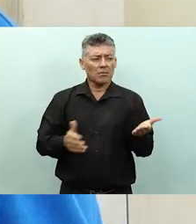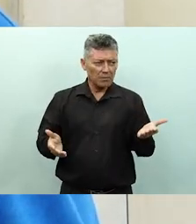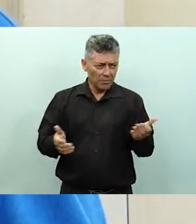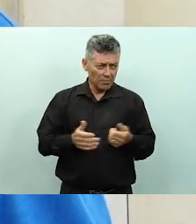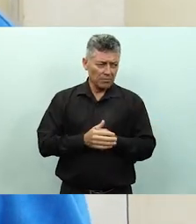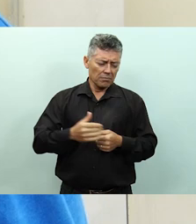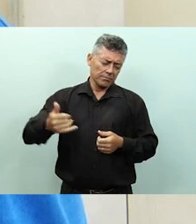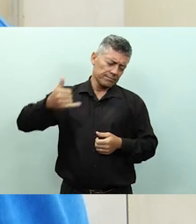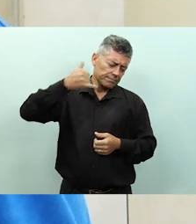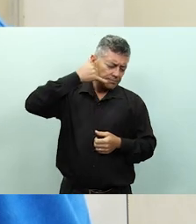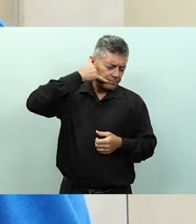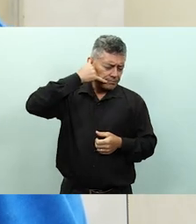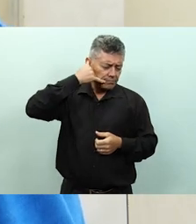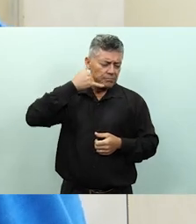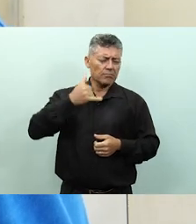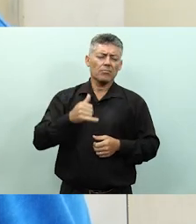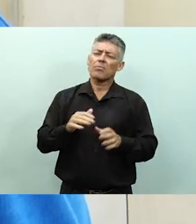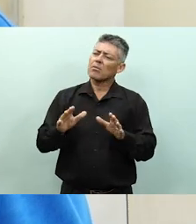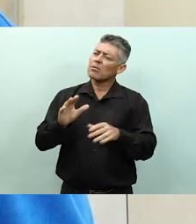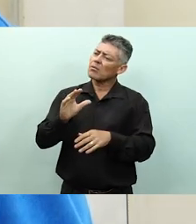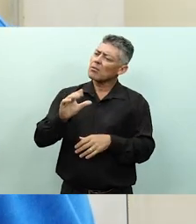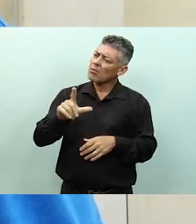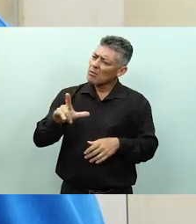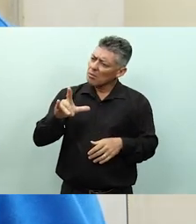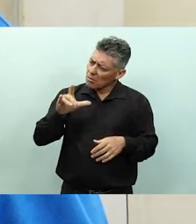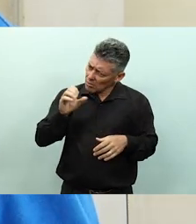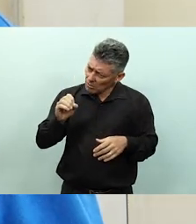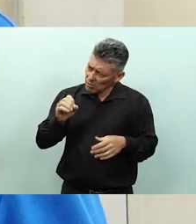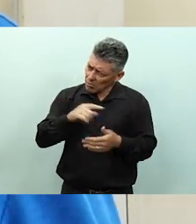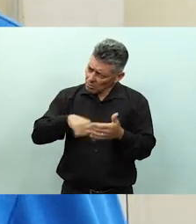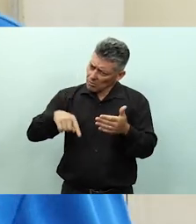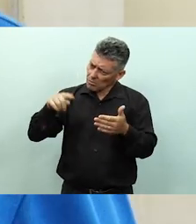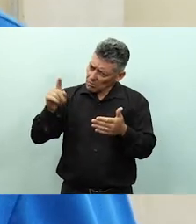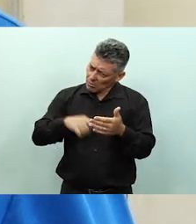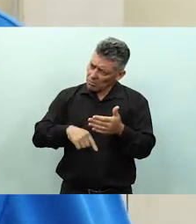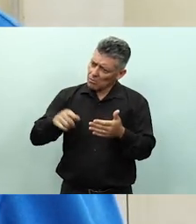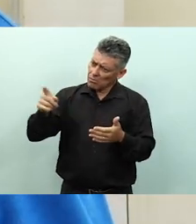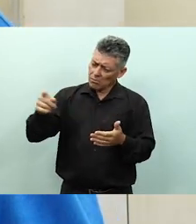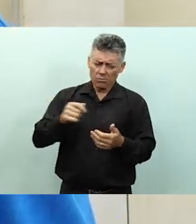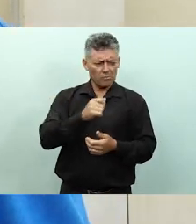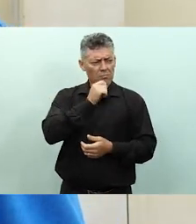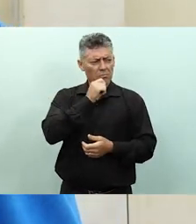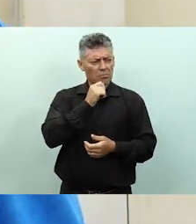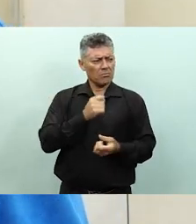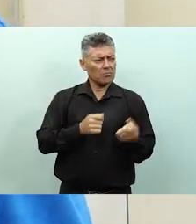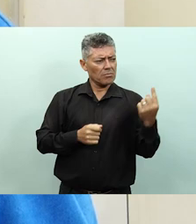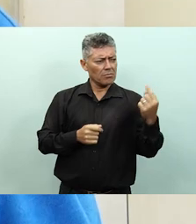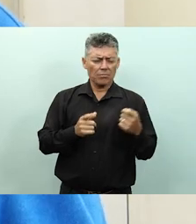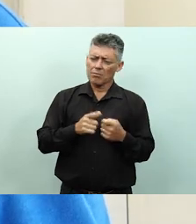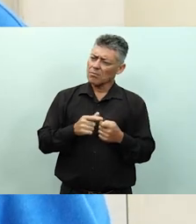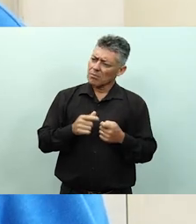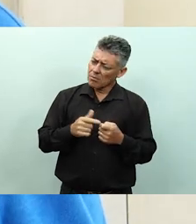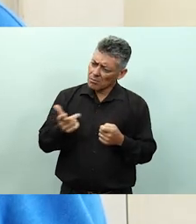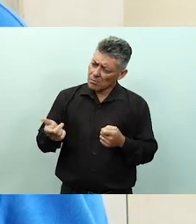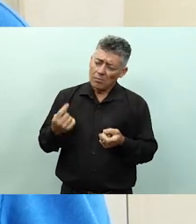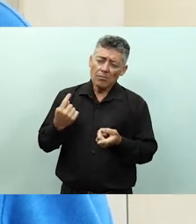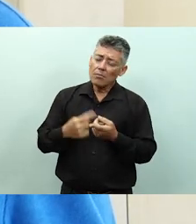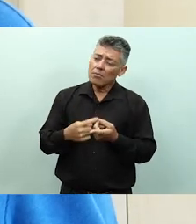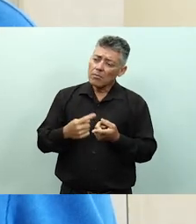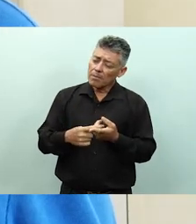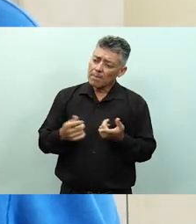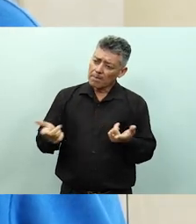tarde, ela me ligou, eu estava na Urbana, ela disse, Cláudio, eu vou lhe exonerar. Eu disse, eu exonerado? Por quê?